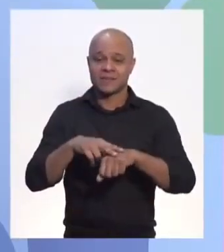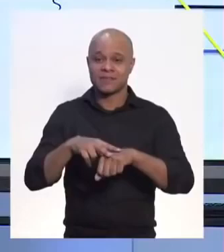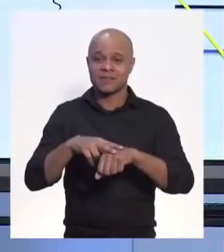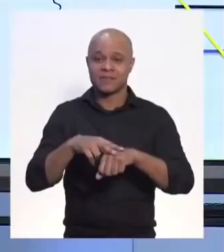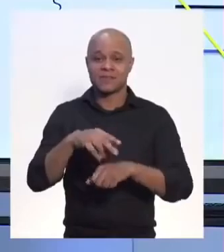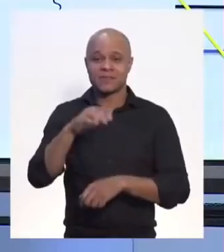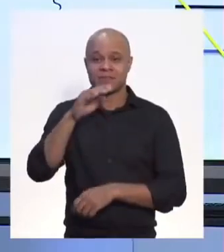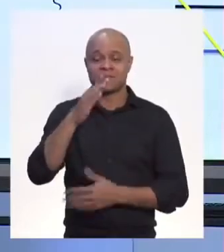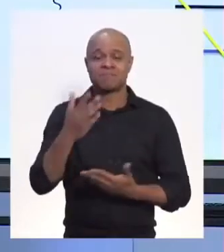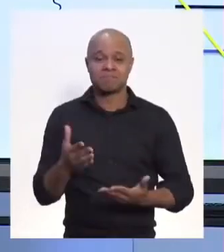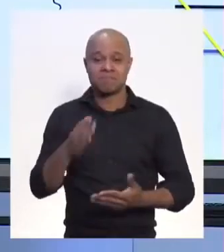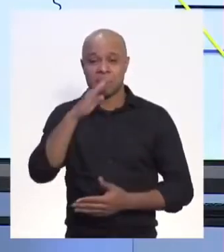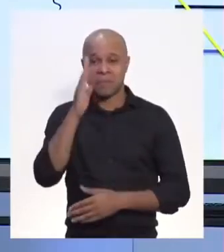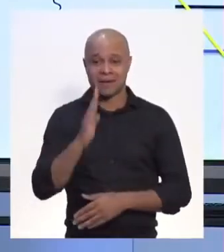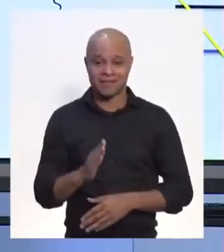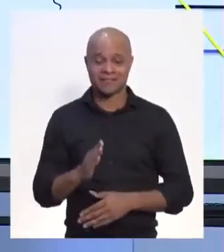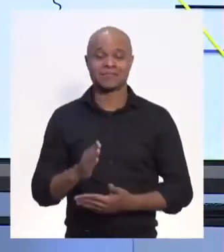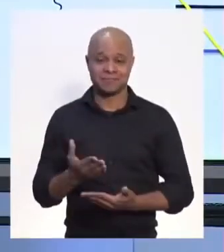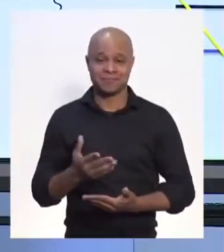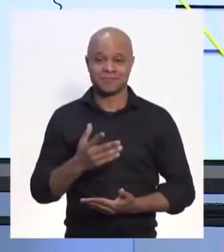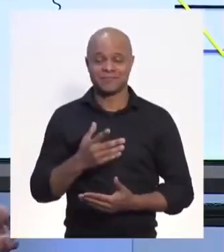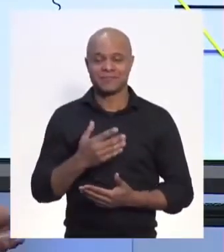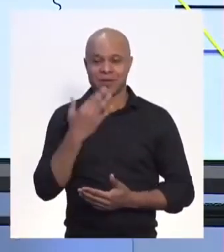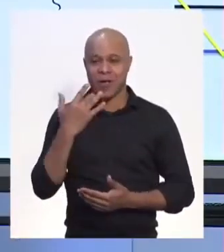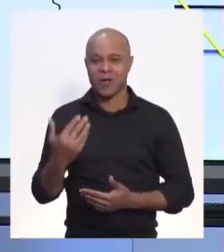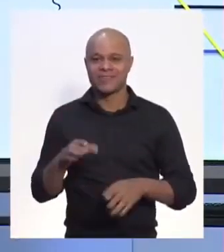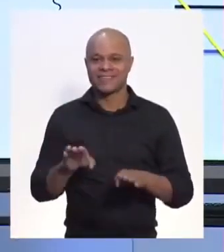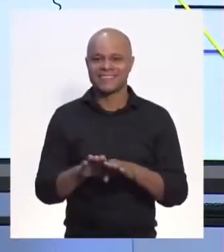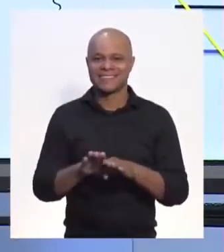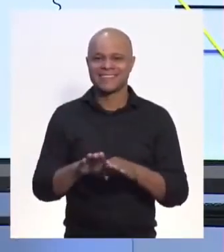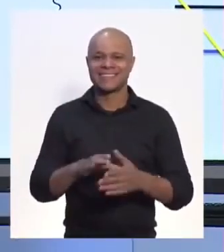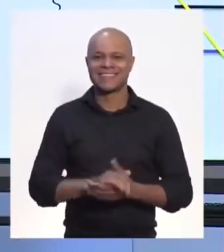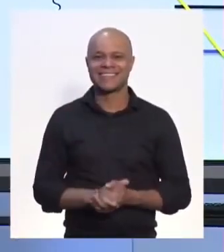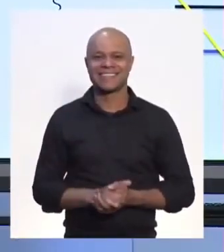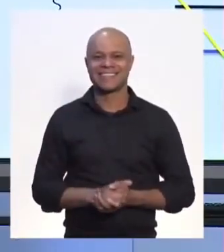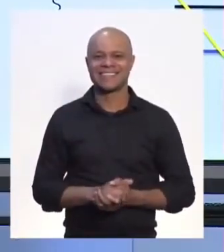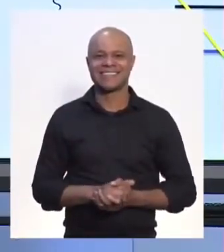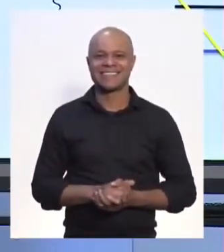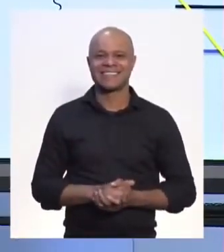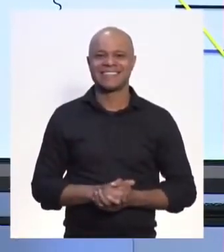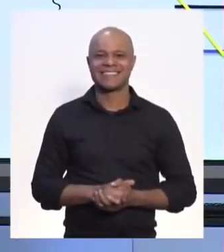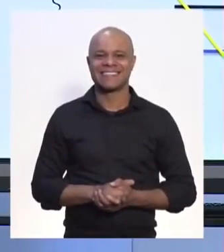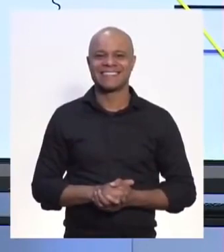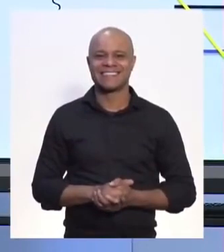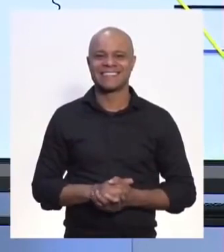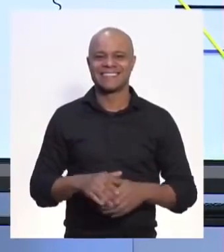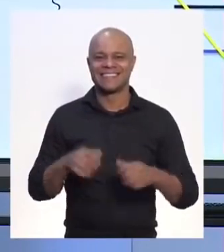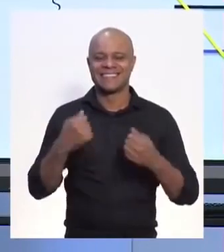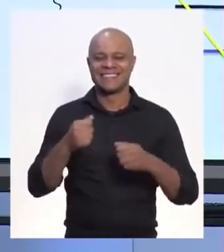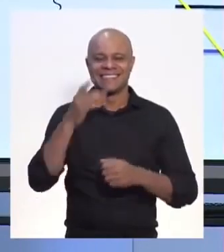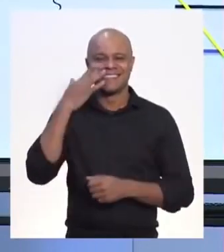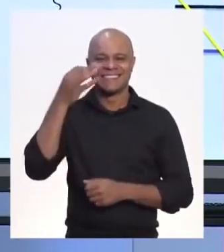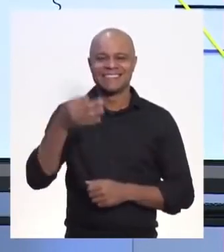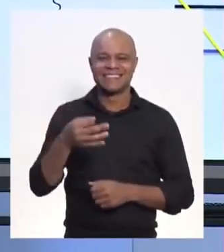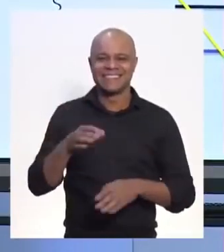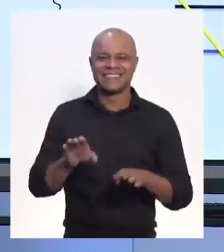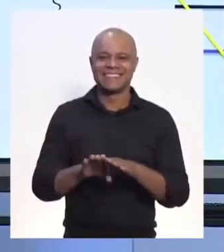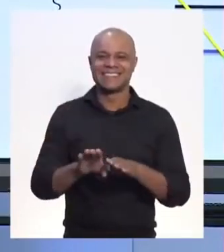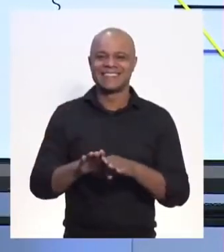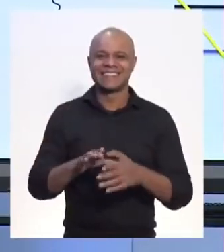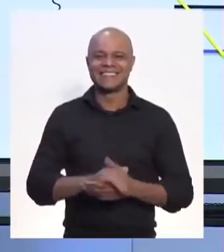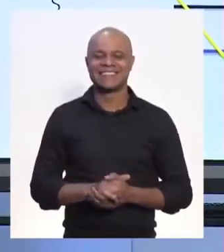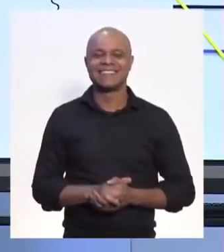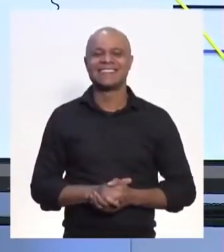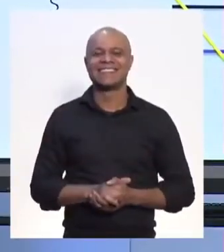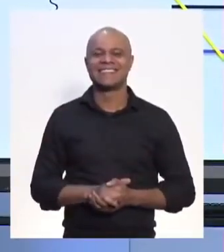Osmar, corta na diagonal. E o Osmar não sabe o que é a diagonal. Pô, vai esquentar banco, né, meu? Tem que prestar atenção. Pois é. Tá? Então, olha lá. Não